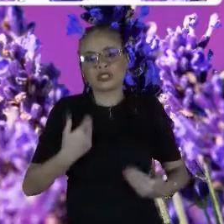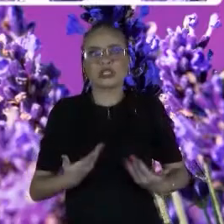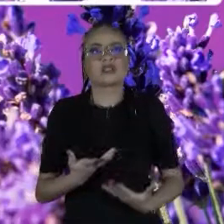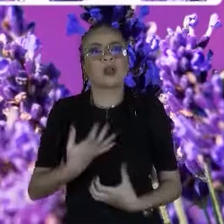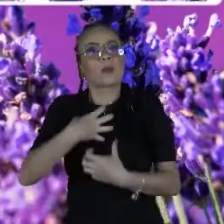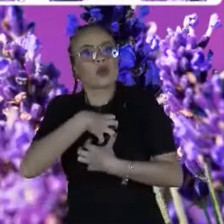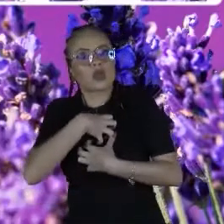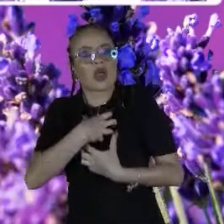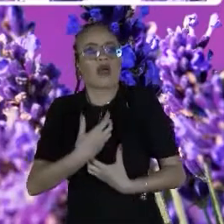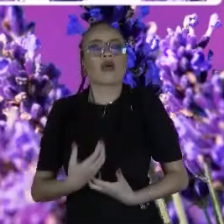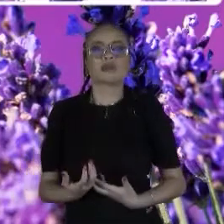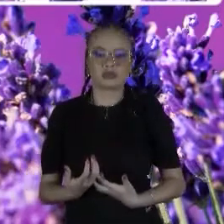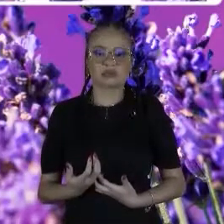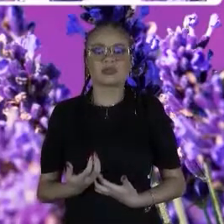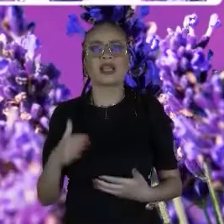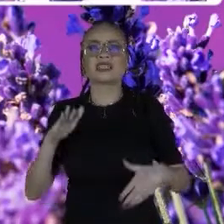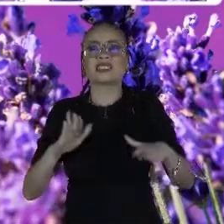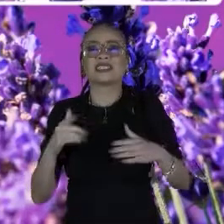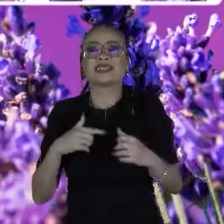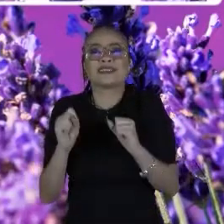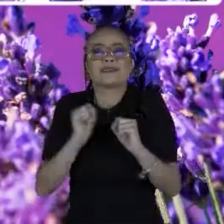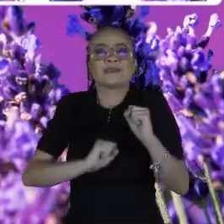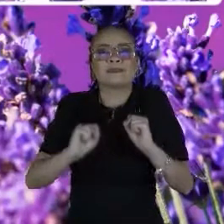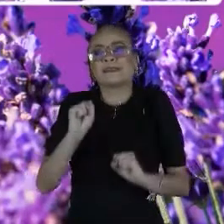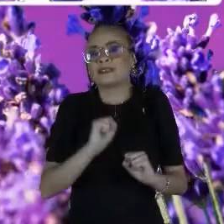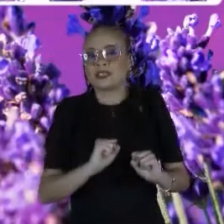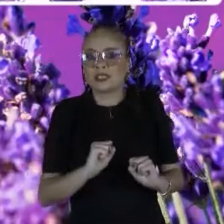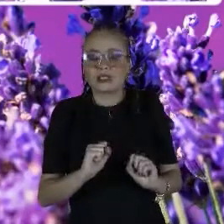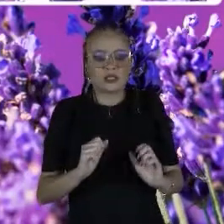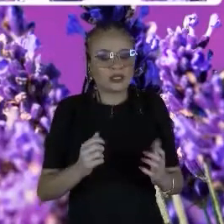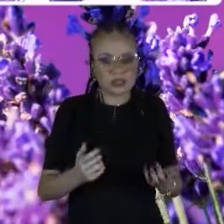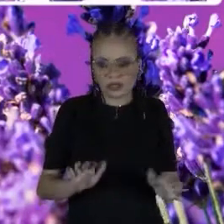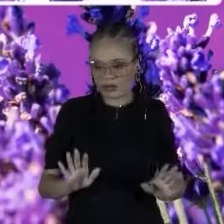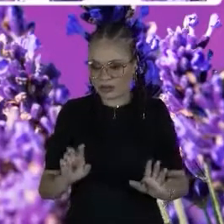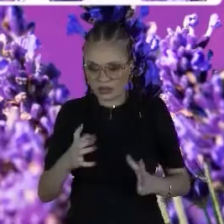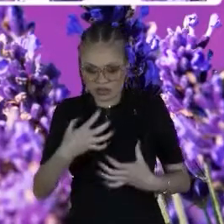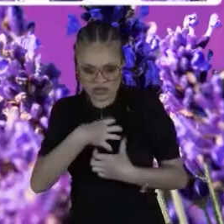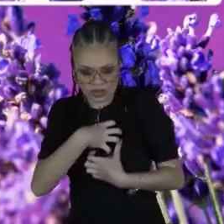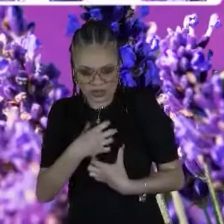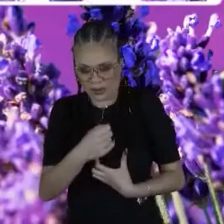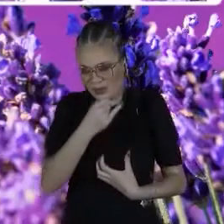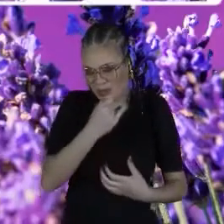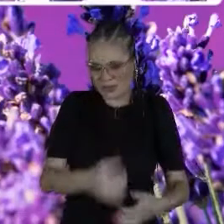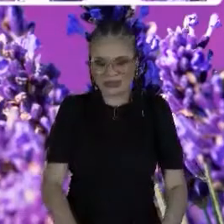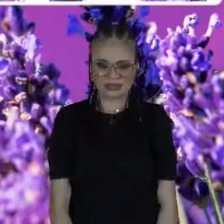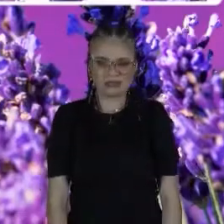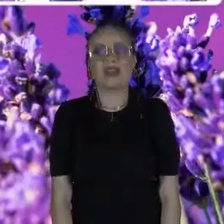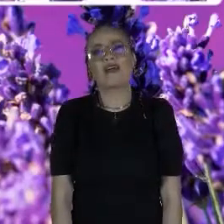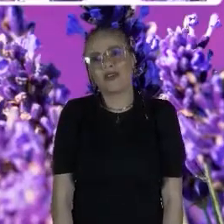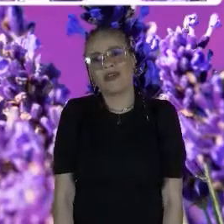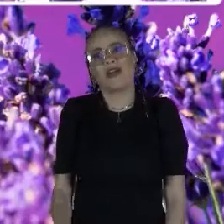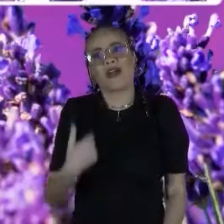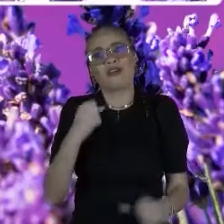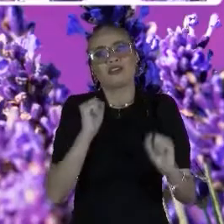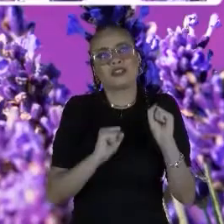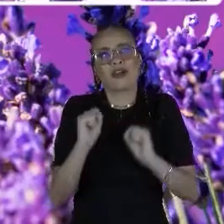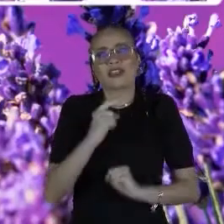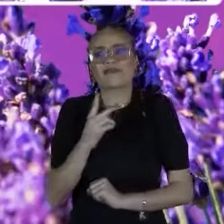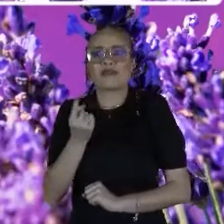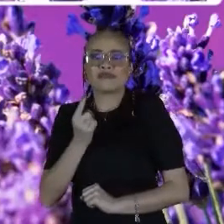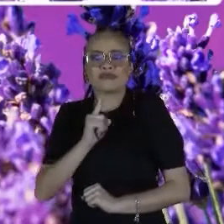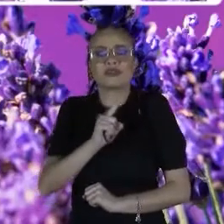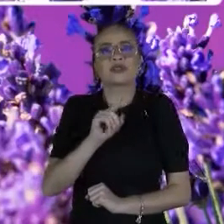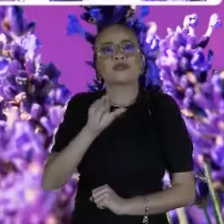emocional né na questão ali você tá um pouquinho esse uso ta precisando vamos lá hoje só porque esse ó Zuza e vou ter que falar ali